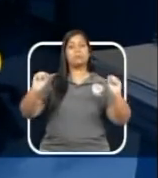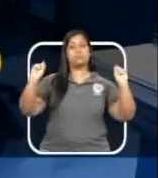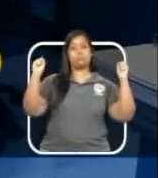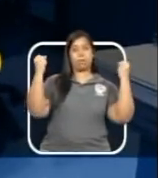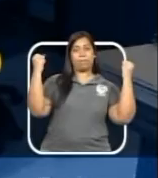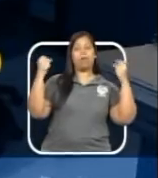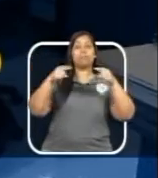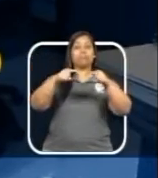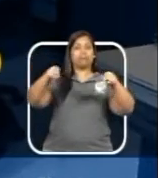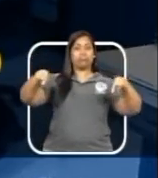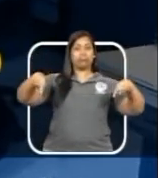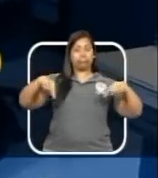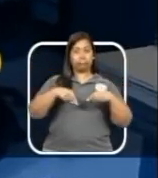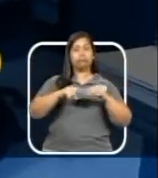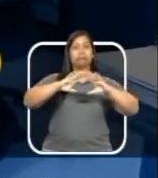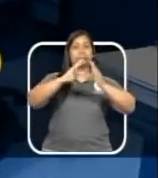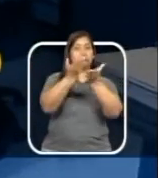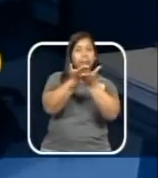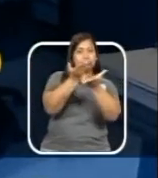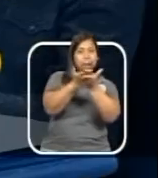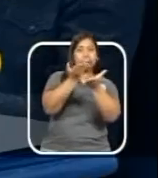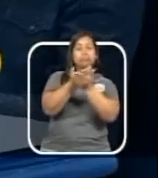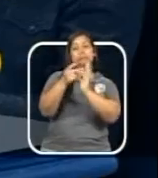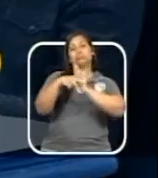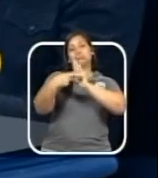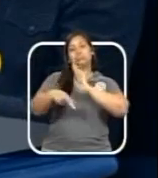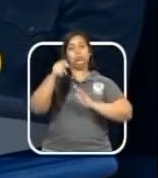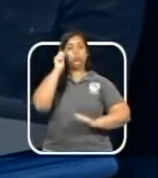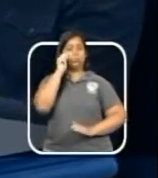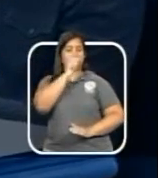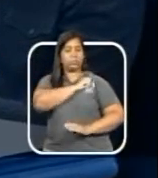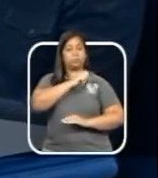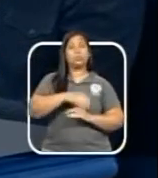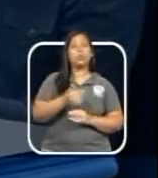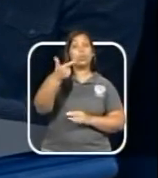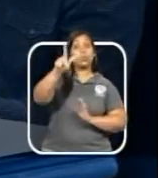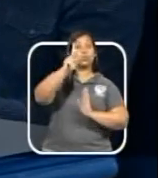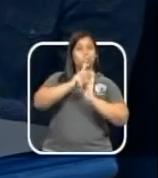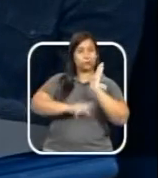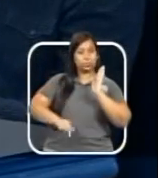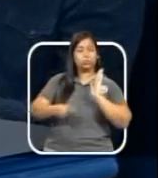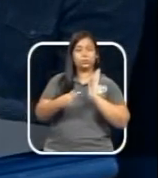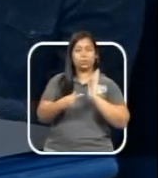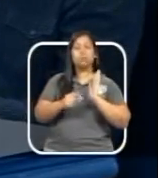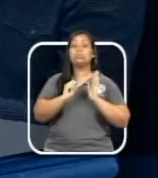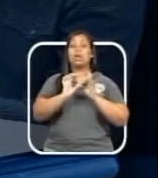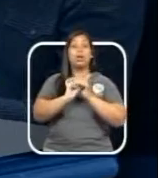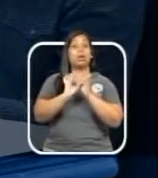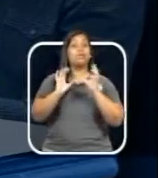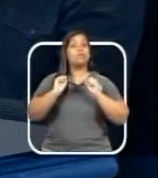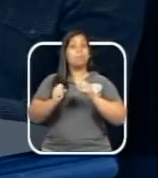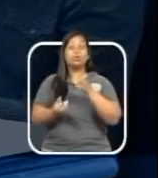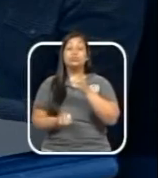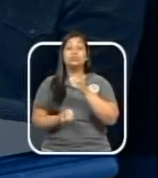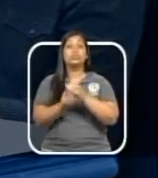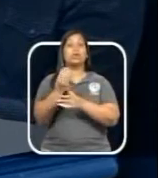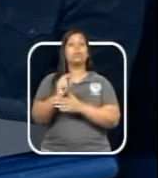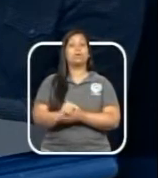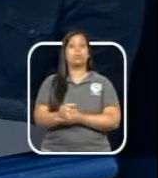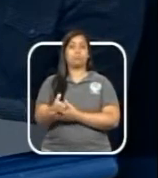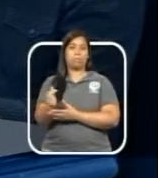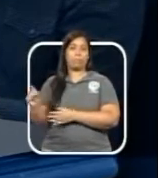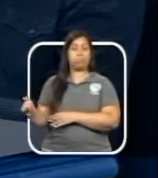academia em espaços, creches e escolas públicas municipais. Outro projeto protocolado autoriza a criação do auxílio